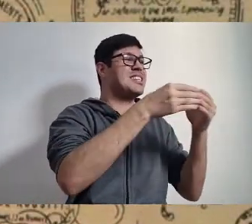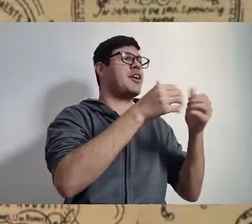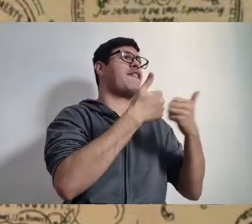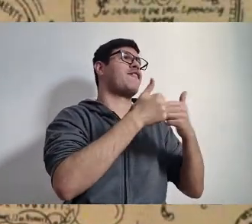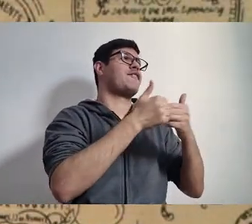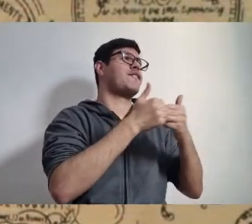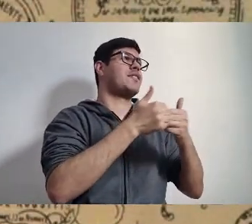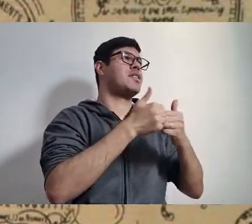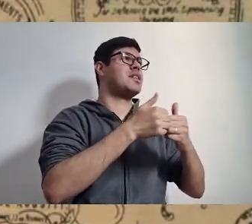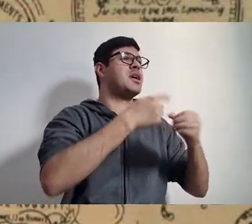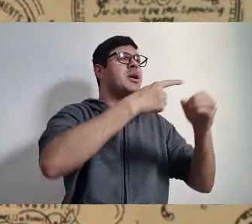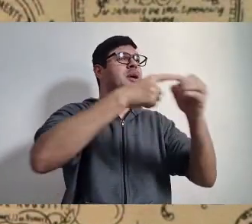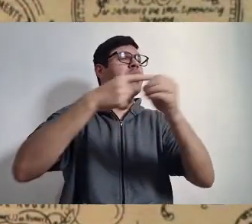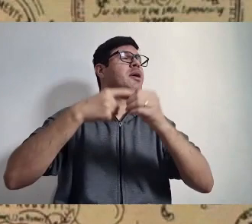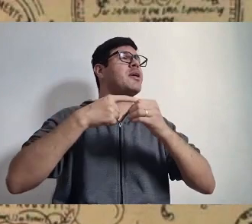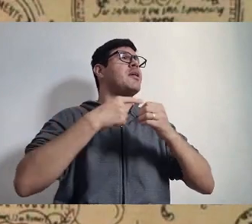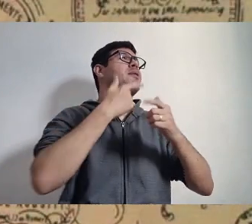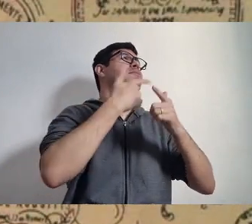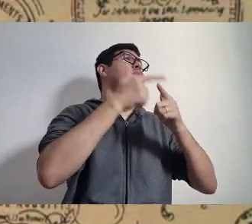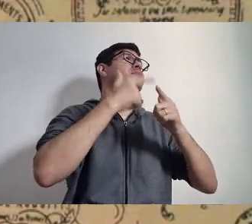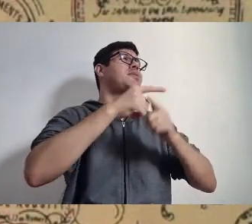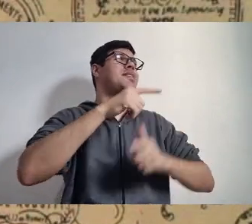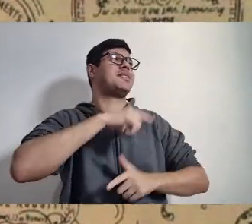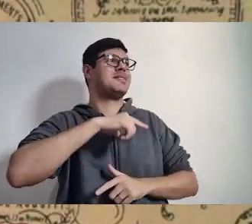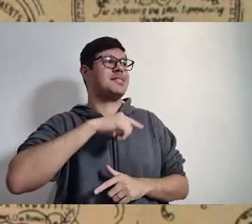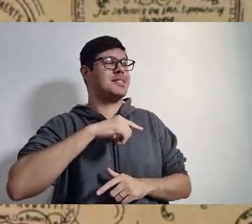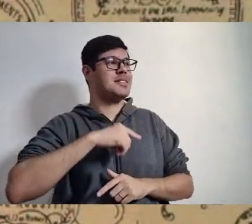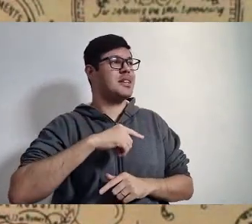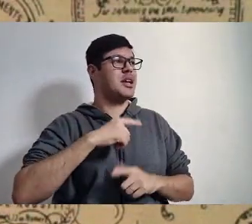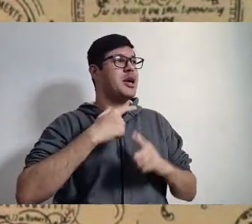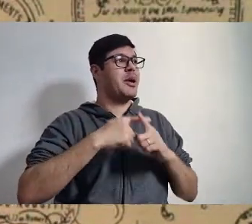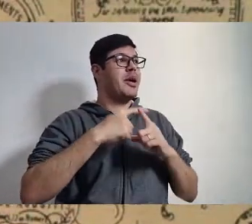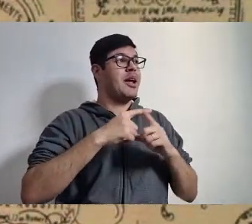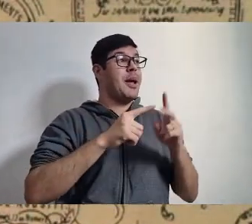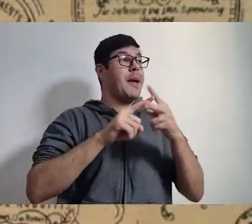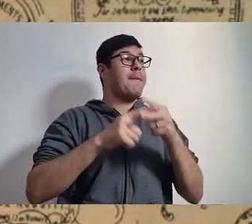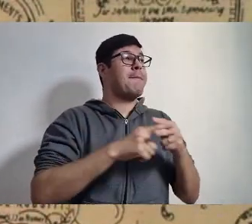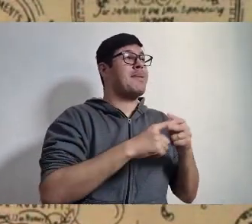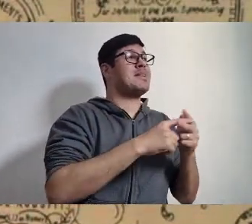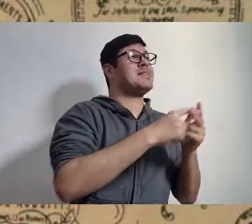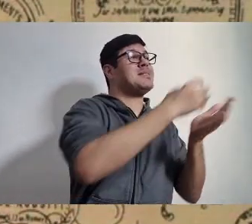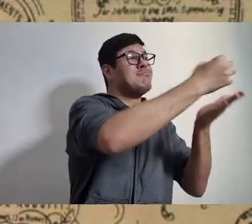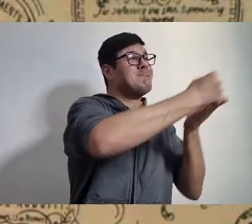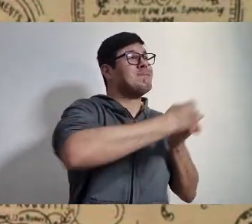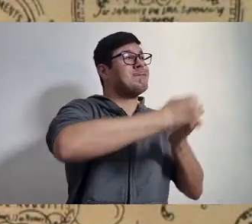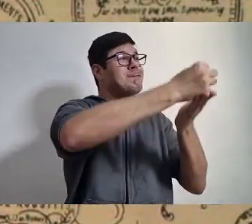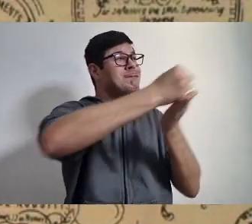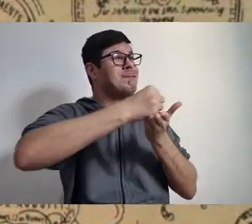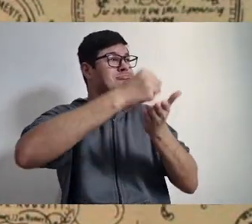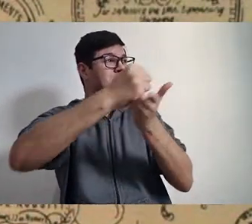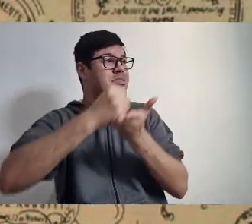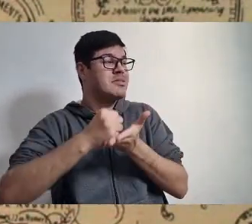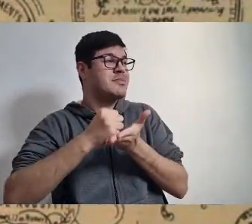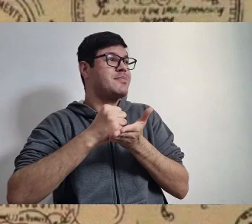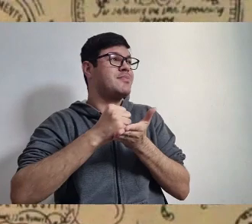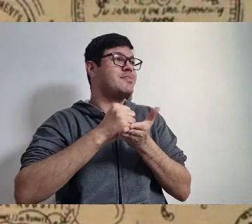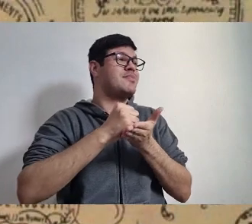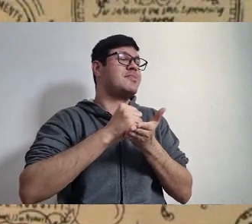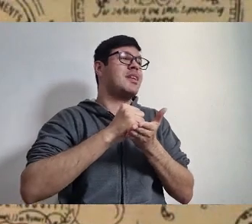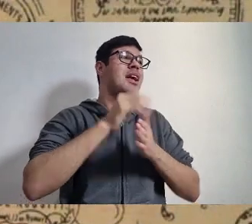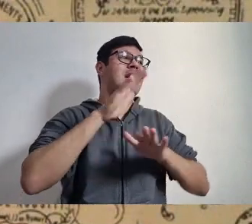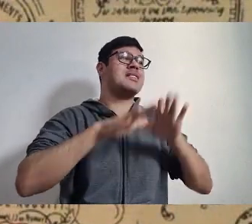os municípios. Por quê? Peças para licitar, você tem que licitar peças. Então, o que você licita, você sabe que